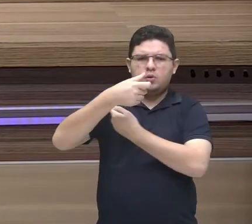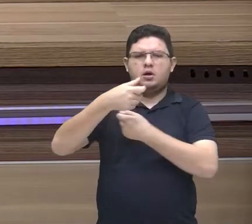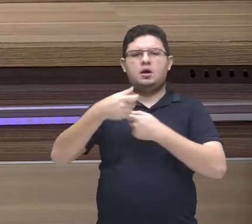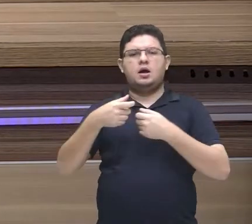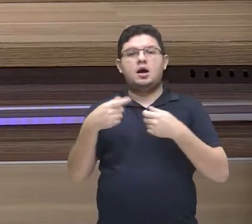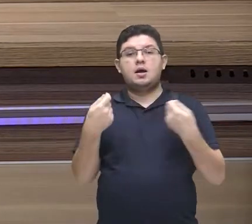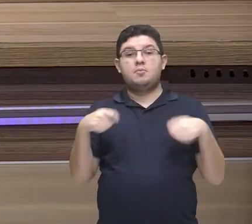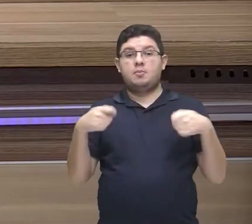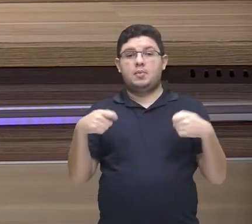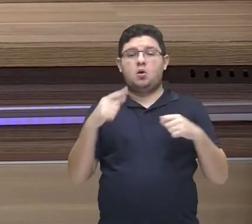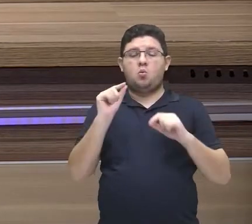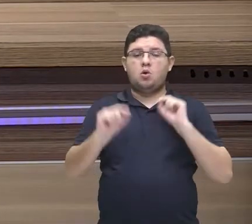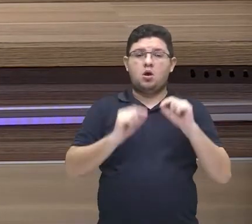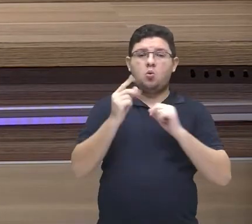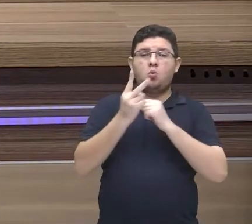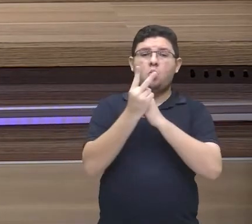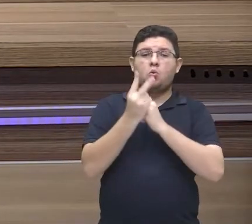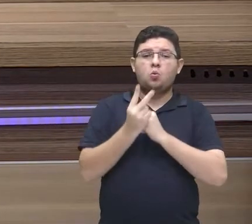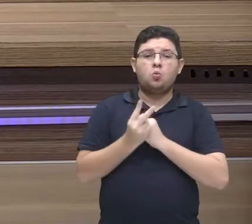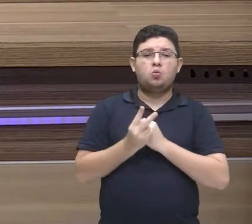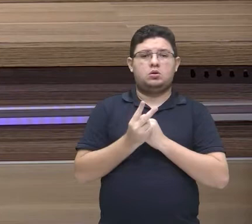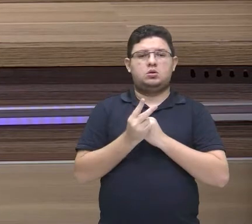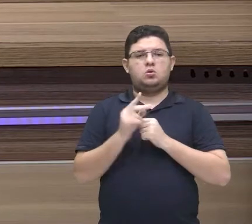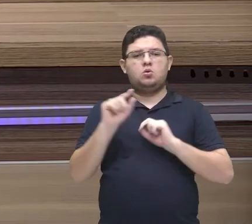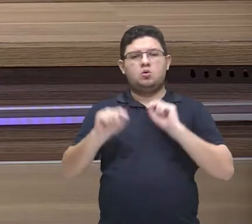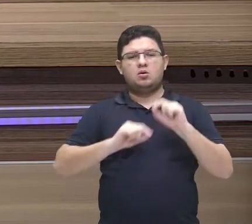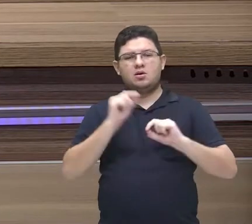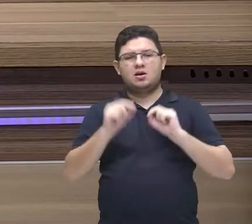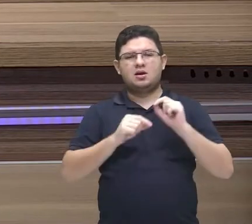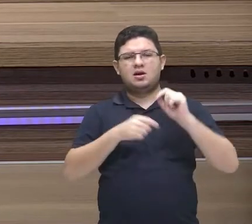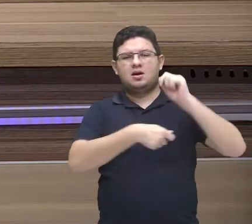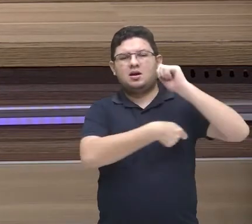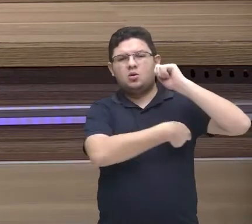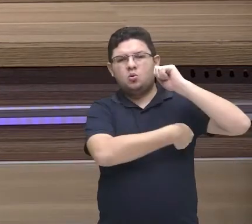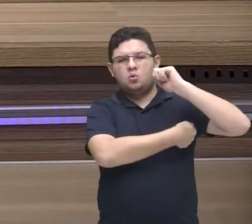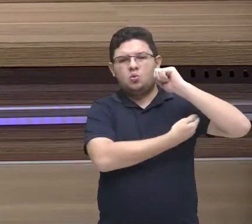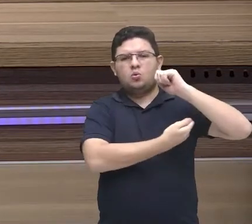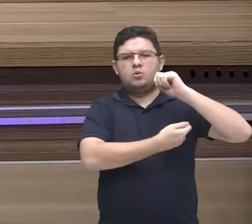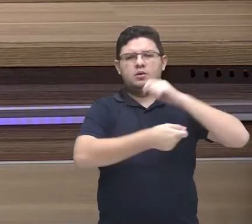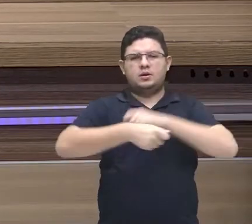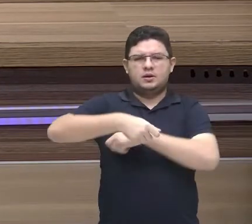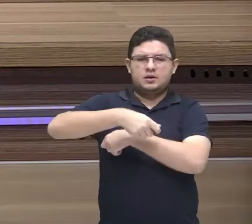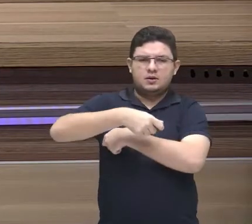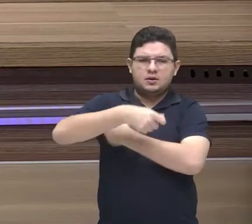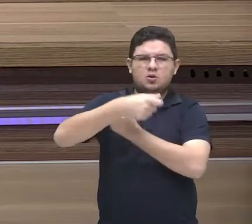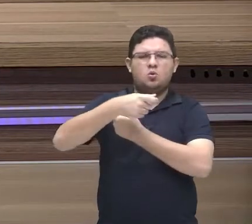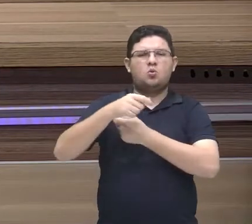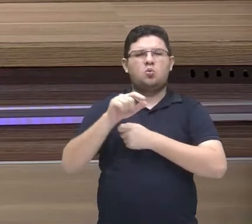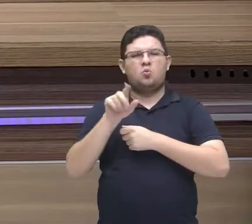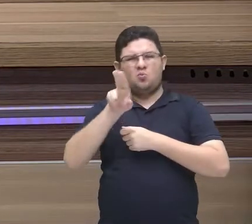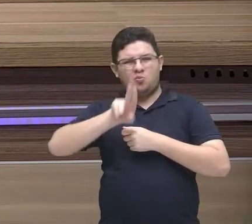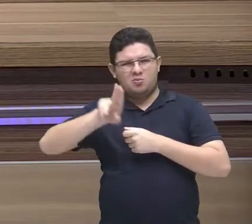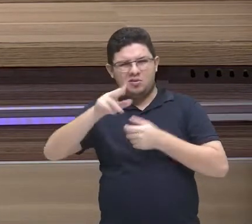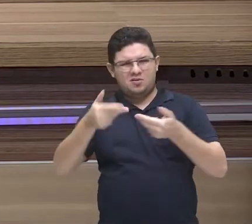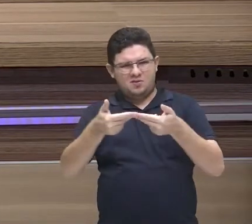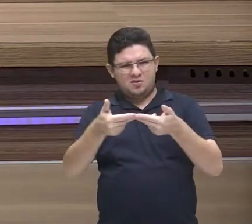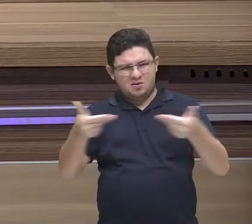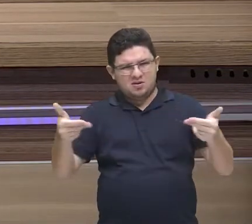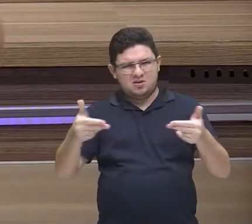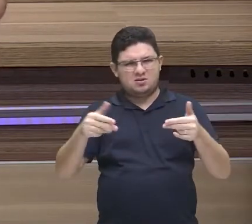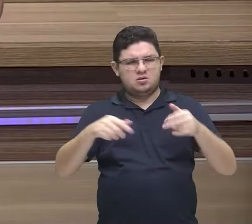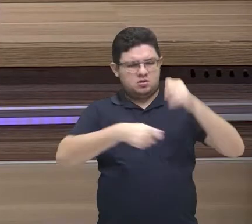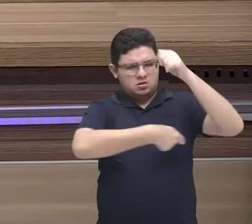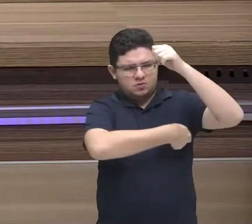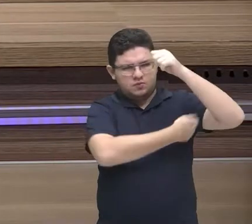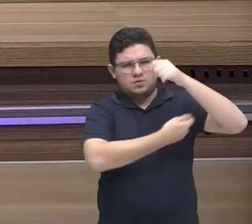com a depilação, porque elas começam a querer fazer a raspagem com gilete, com aparelho, embaixo do braço, né,